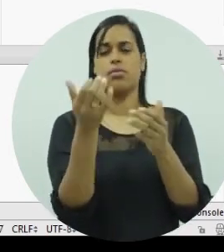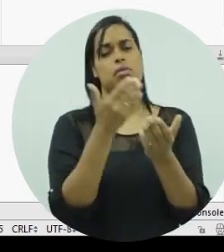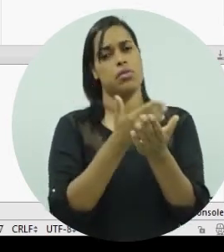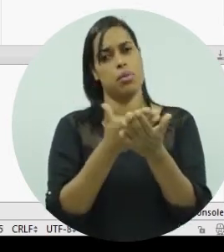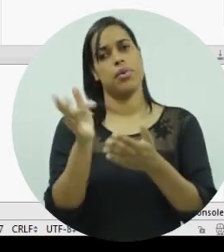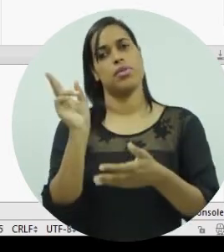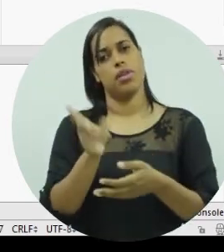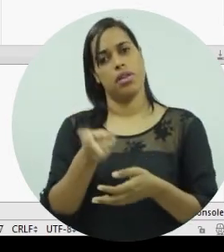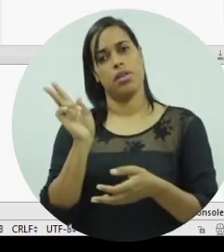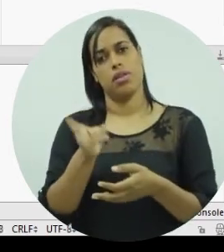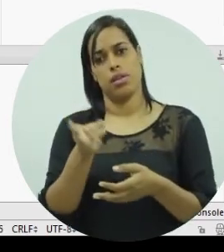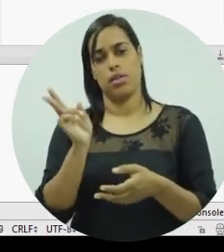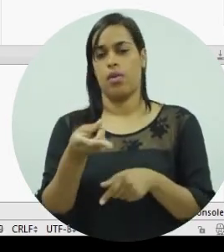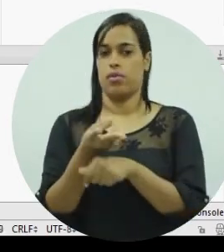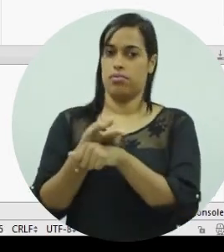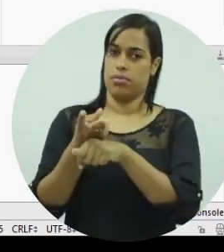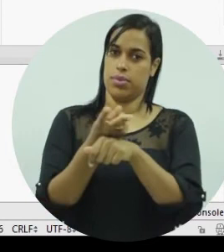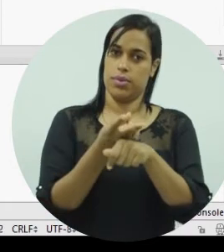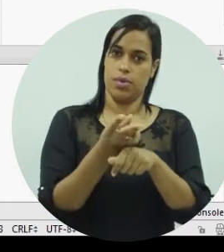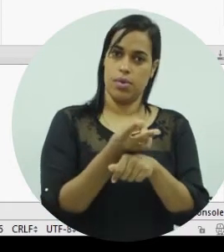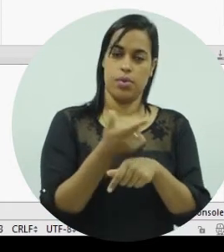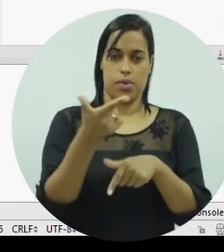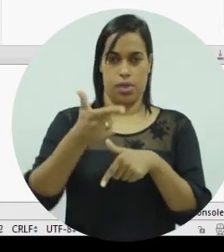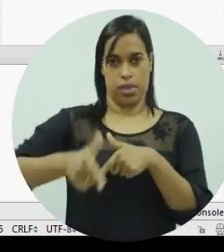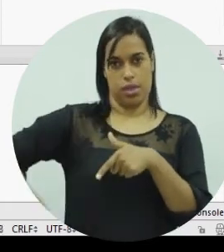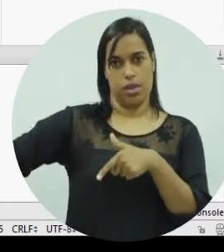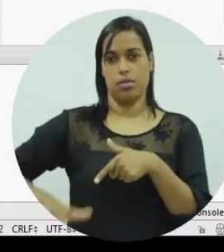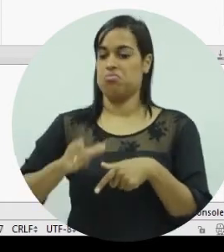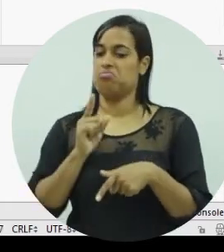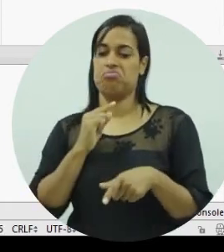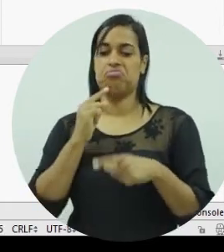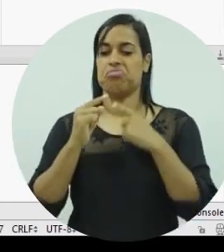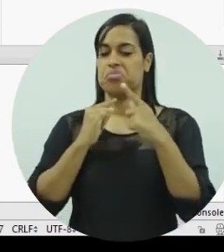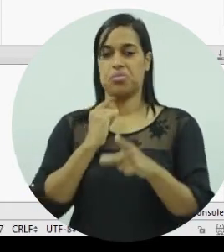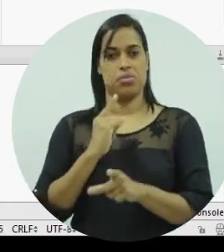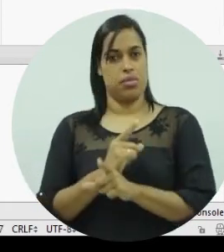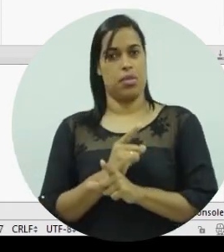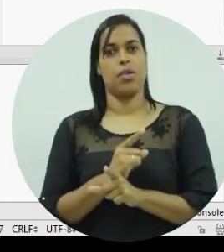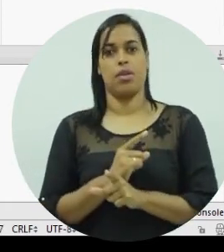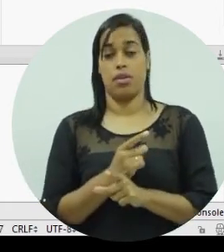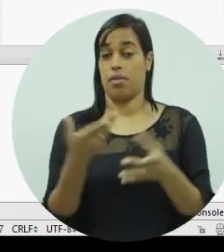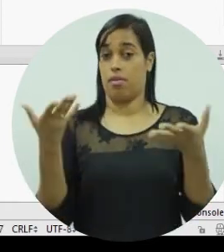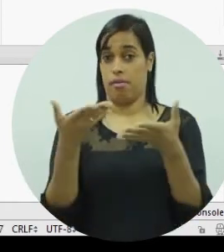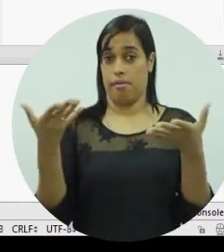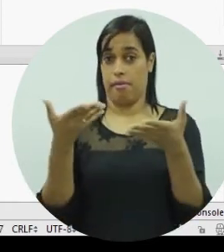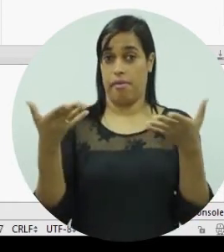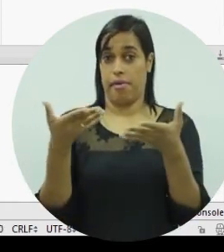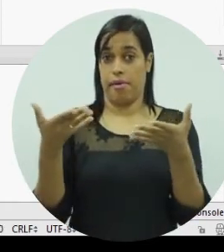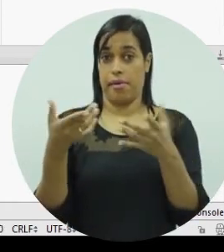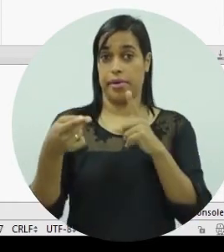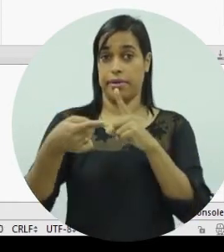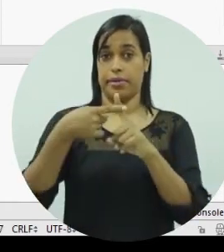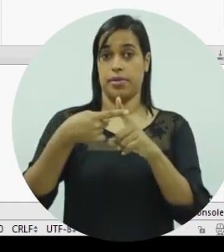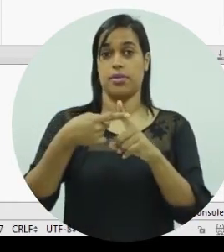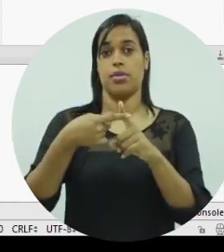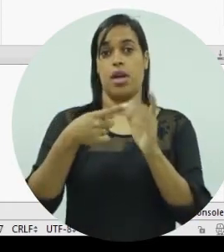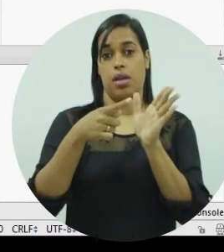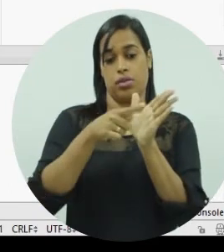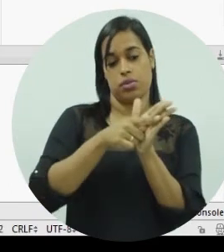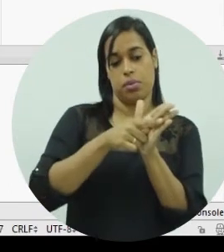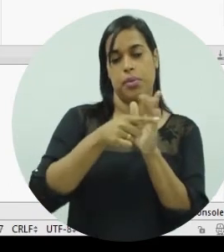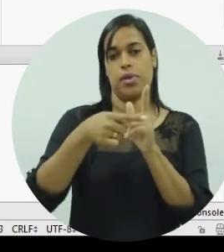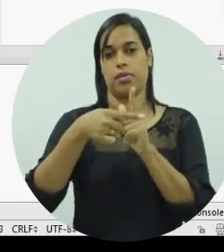novo e procura operadores multiplicativos. Não encontra, ele vai agora para os aditivos, que são